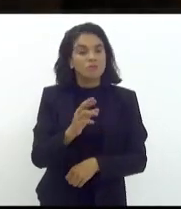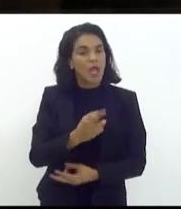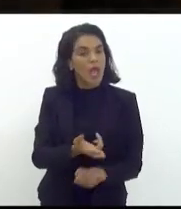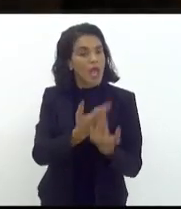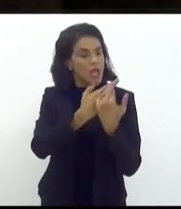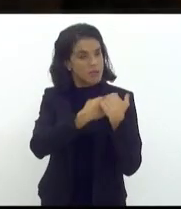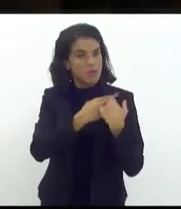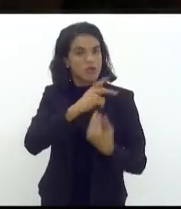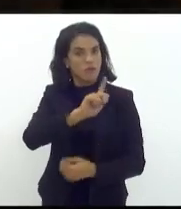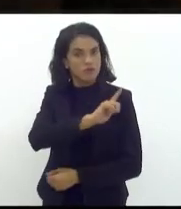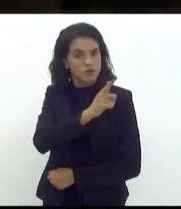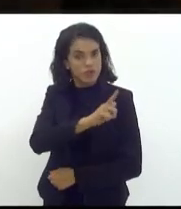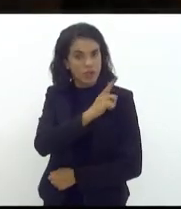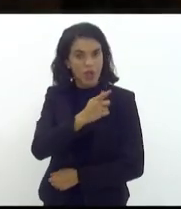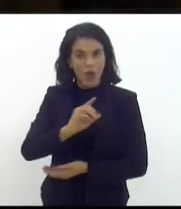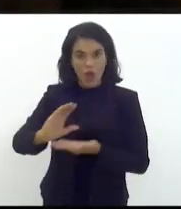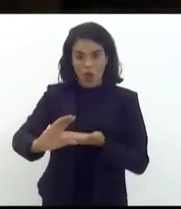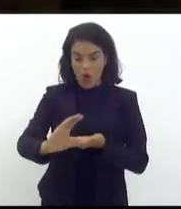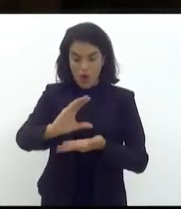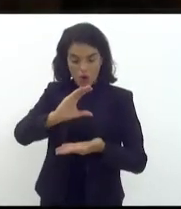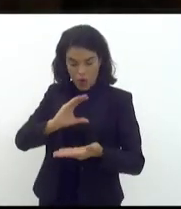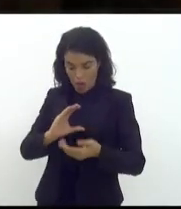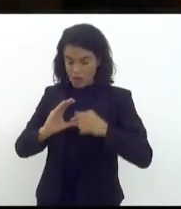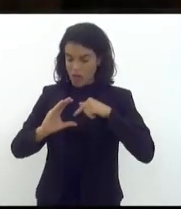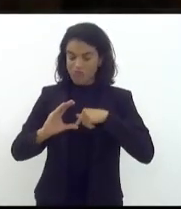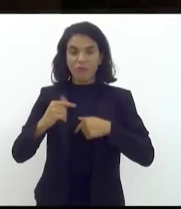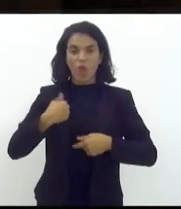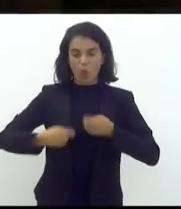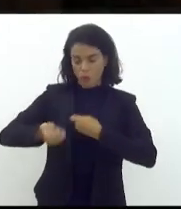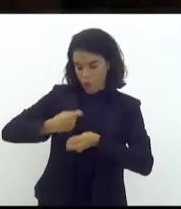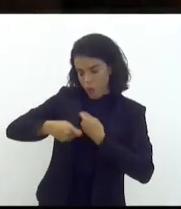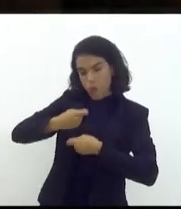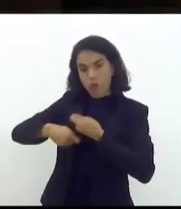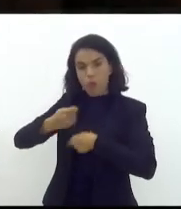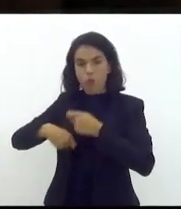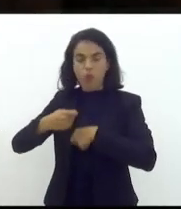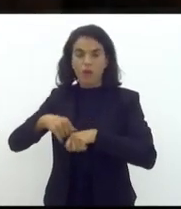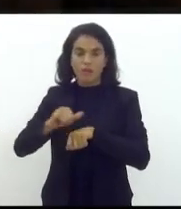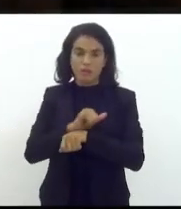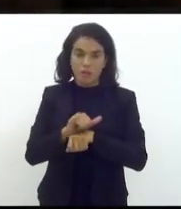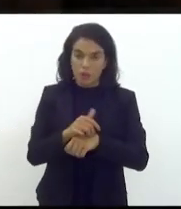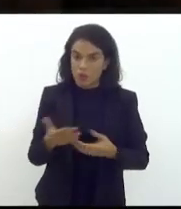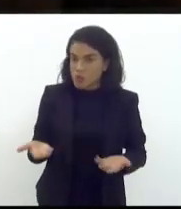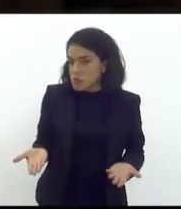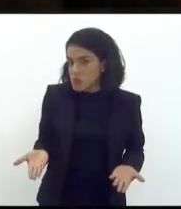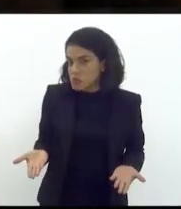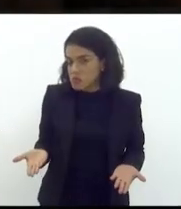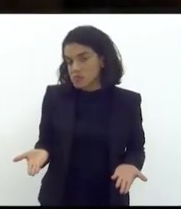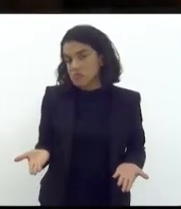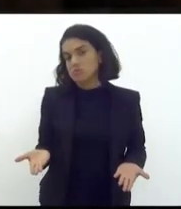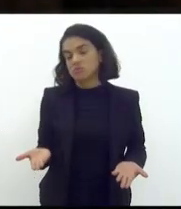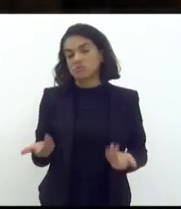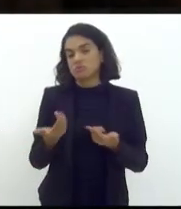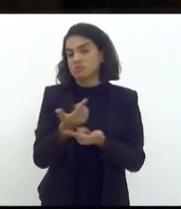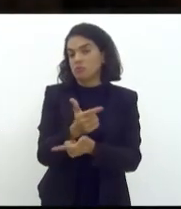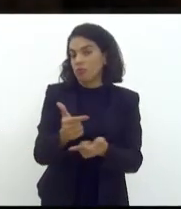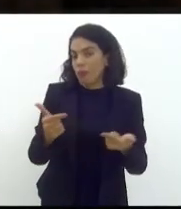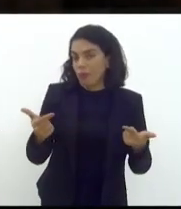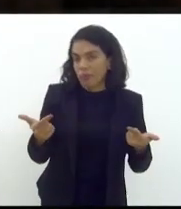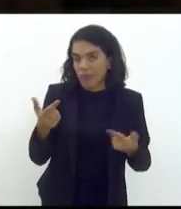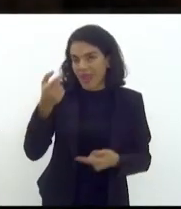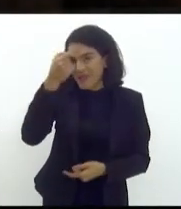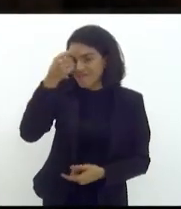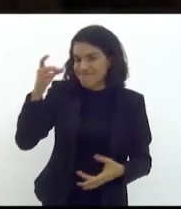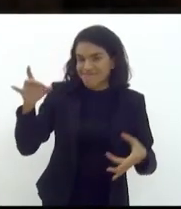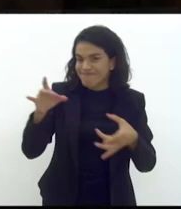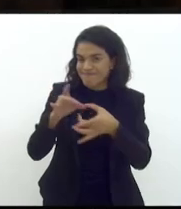daquela cota parte que eles pertence desses recursos não tem o menor